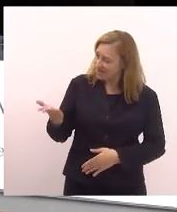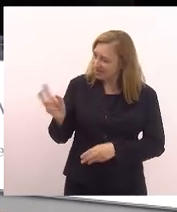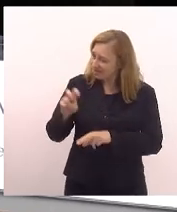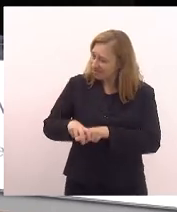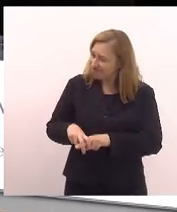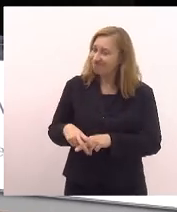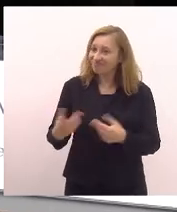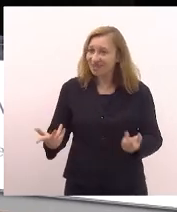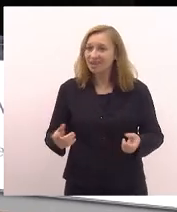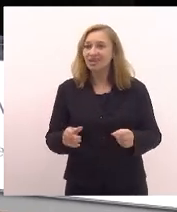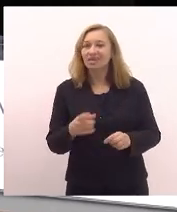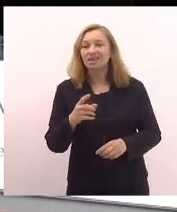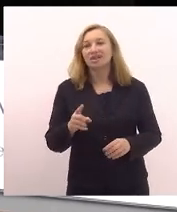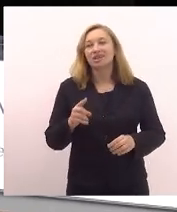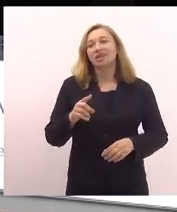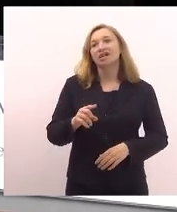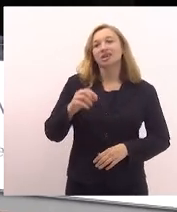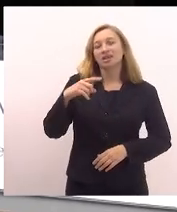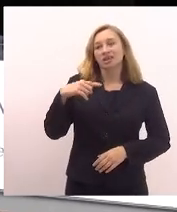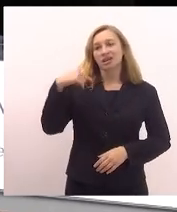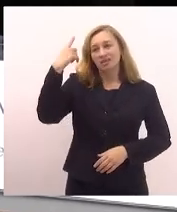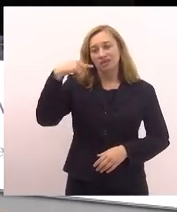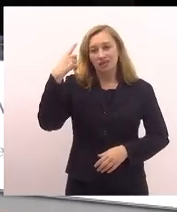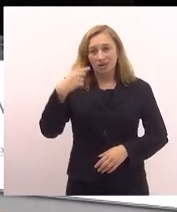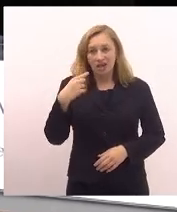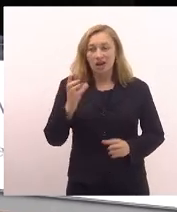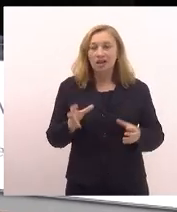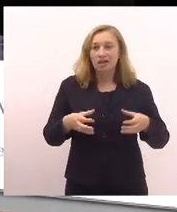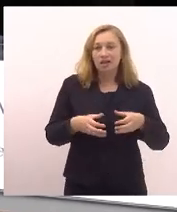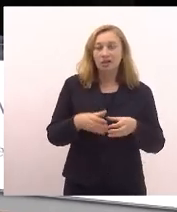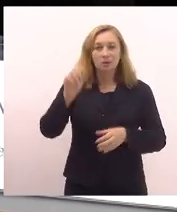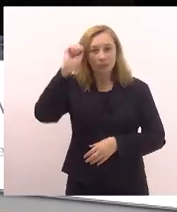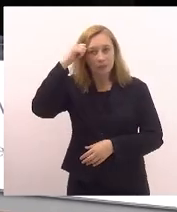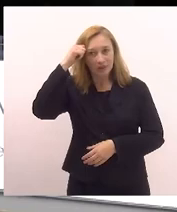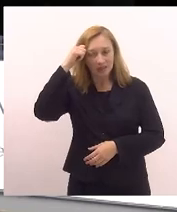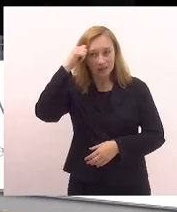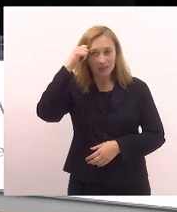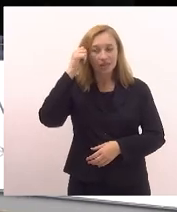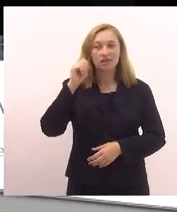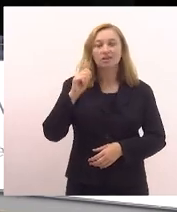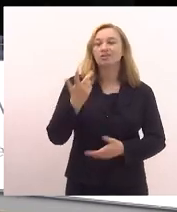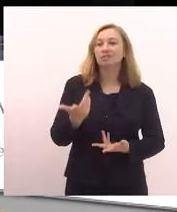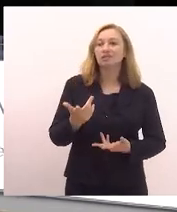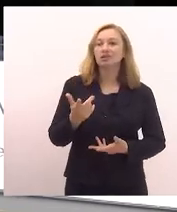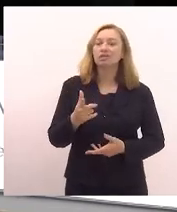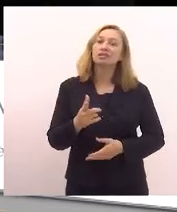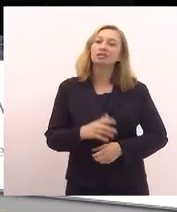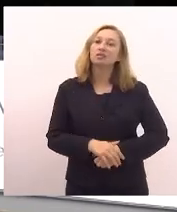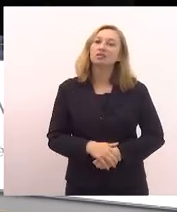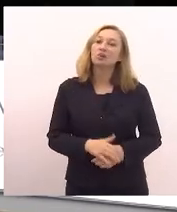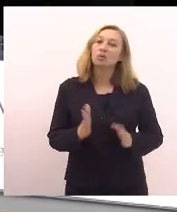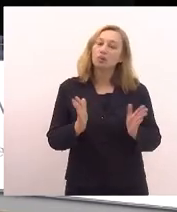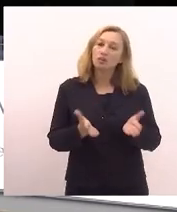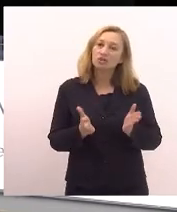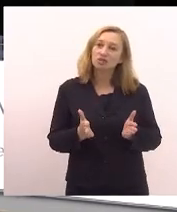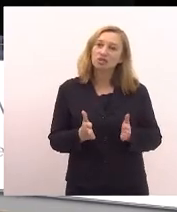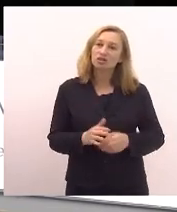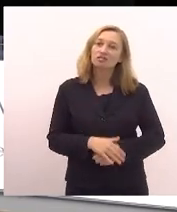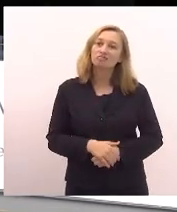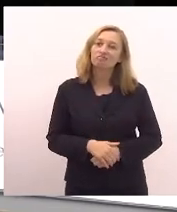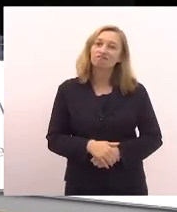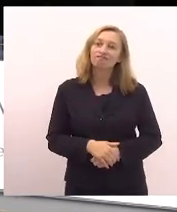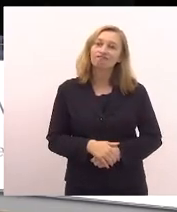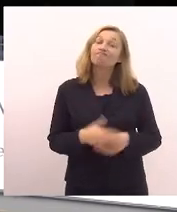e aqui eu represento a Advocacia Preta Carioca, que é um coletivo de 260 juristas pretos, e hoje eu estou aqui